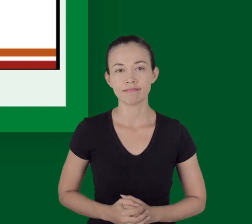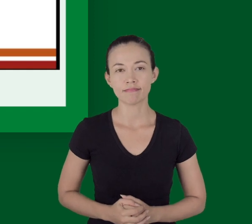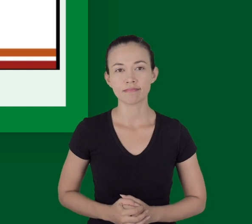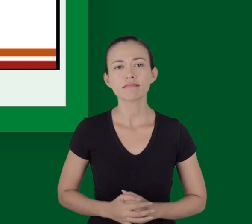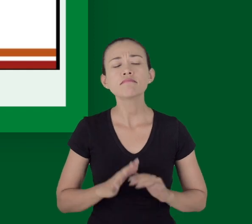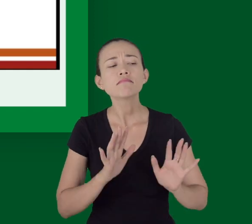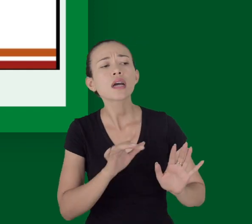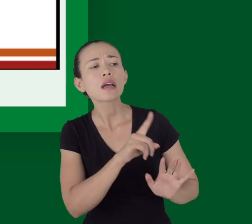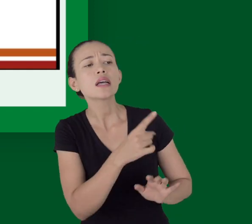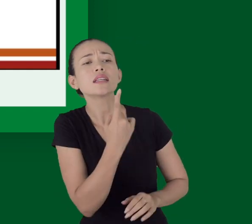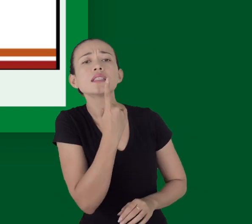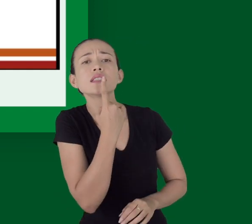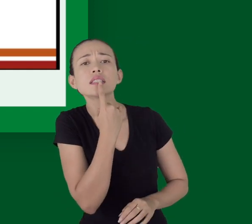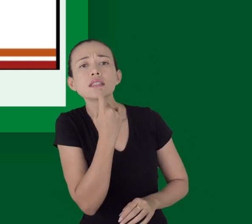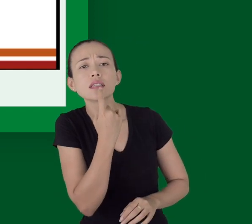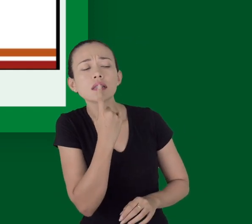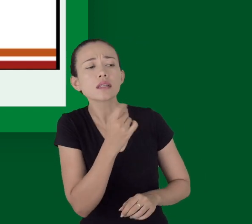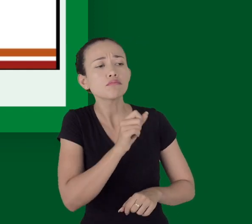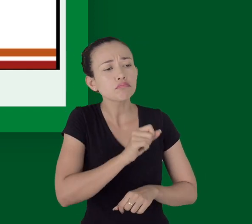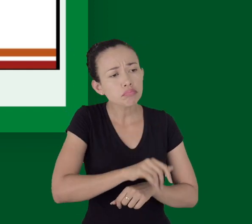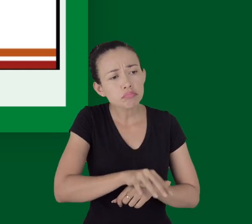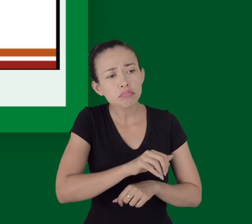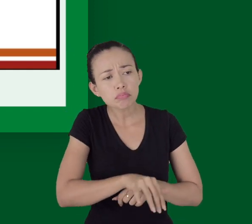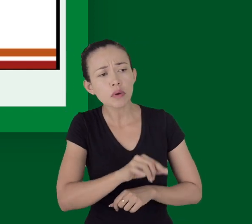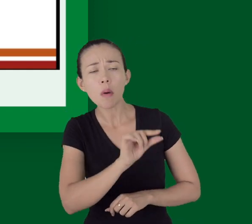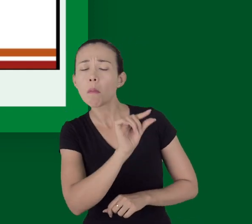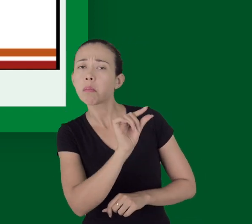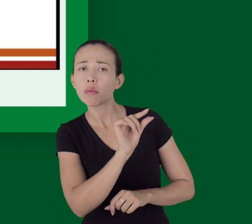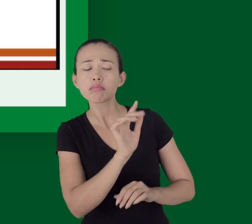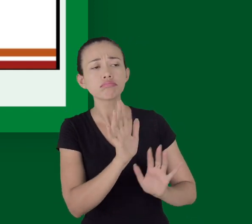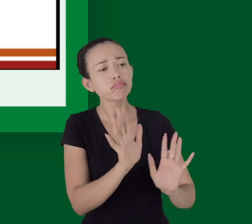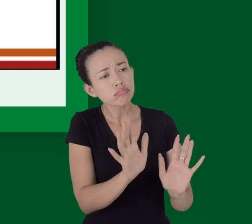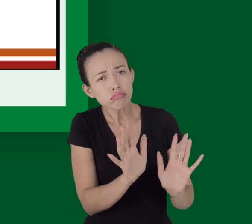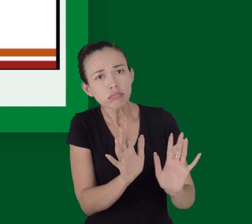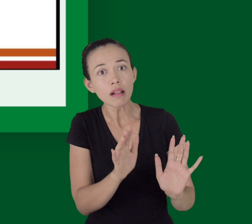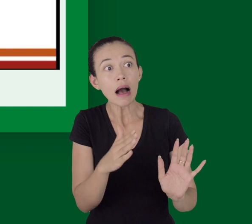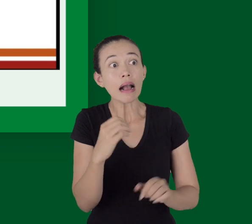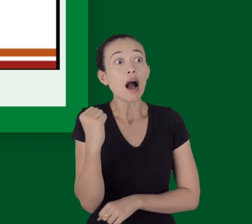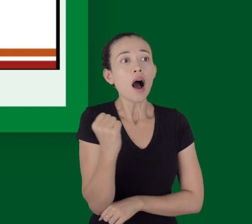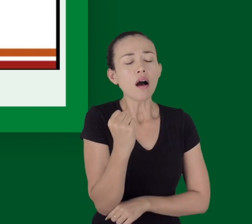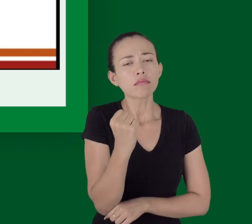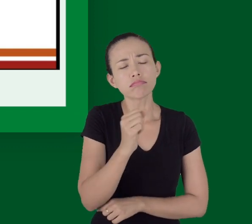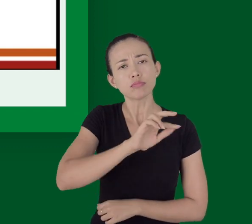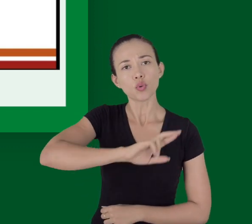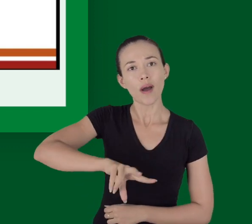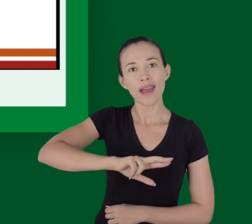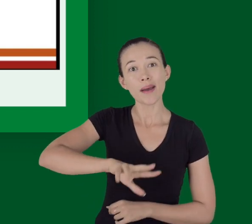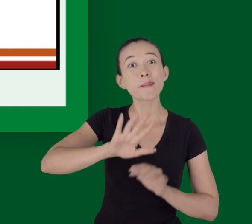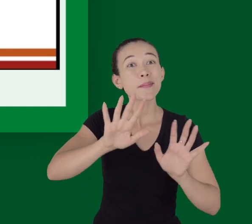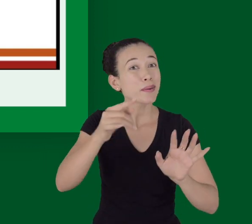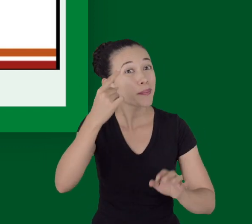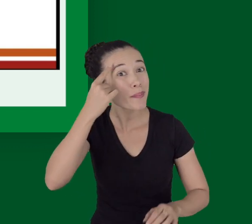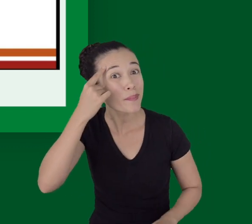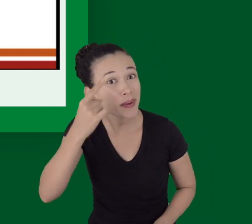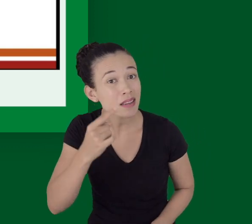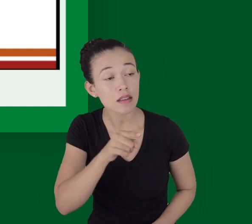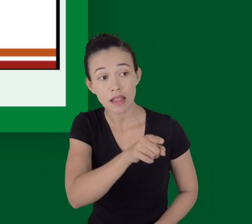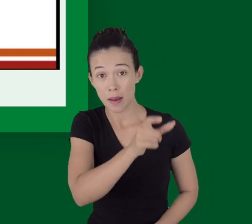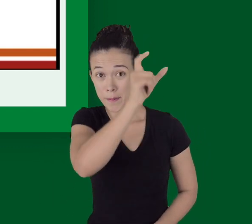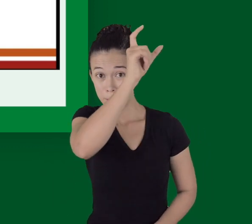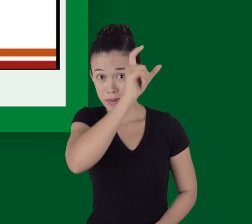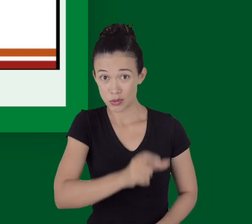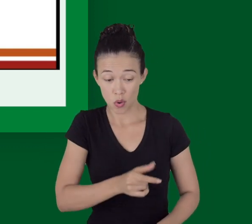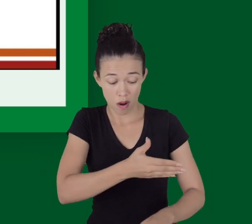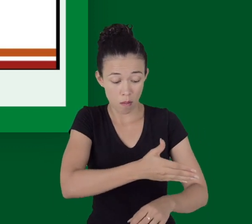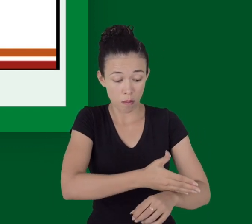da circulação. Então, se eu tenho um sangramento moderado, ele não normalmente não me compromete gravidade, mas ele vai, claro, vai ter que ser contido. Mas